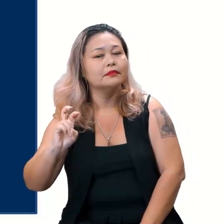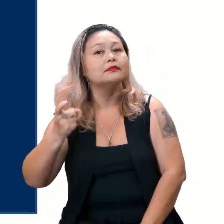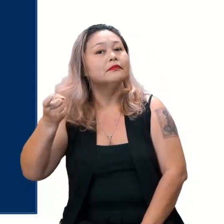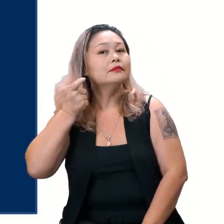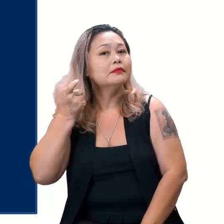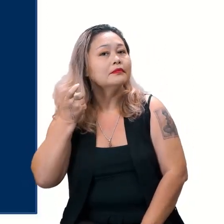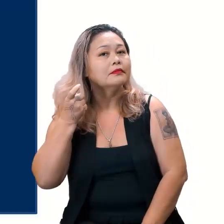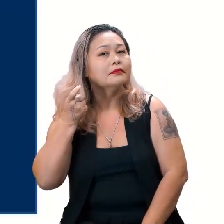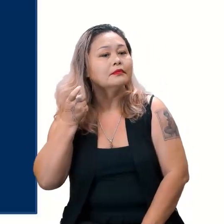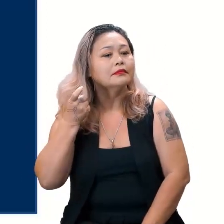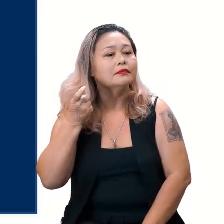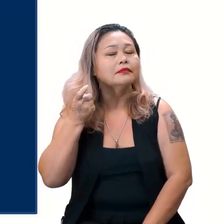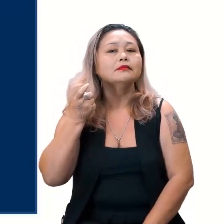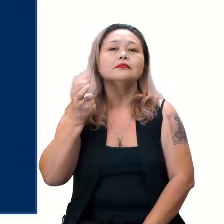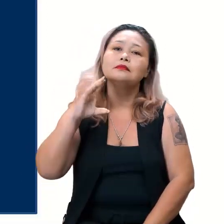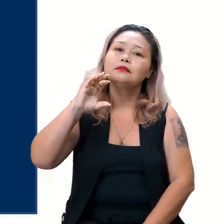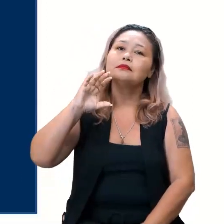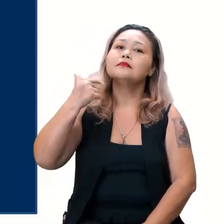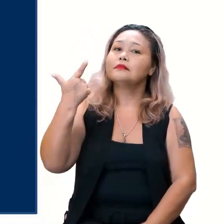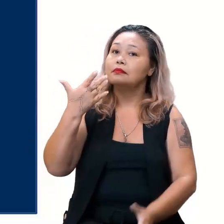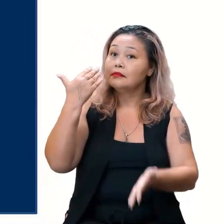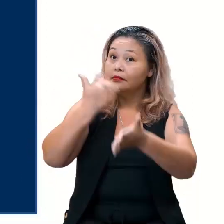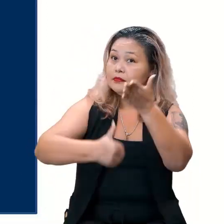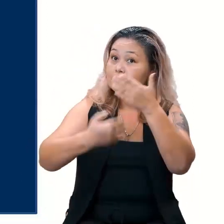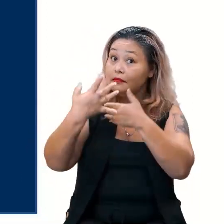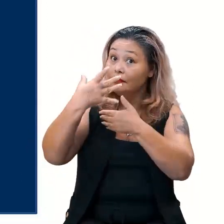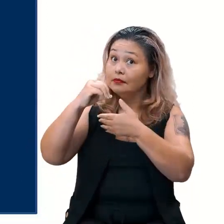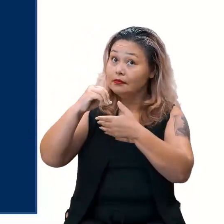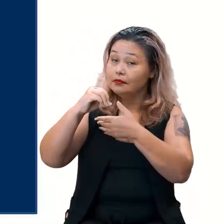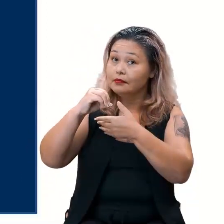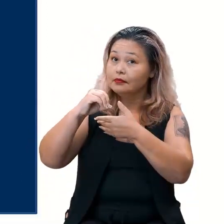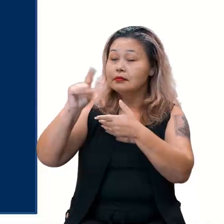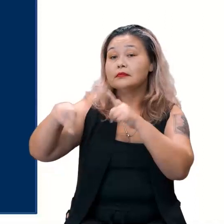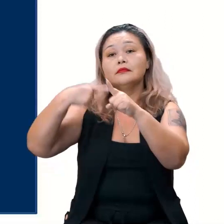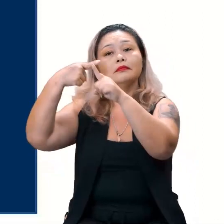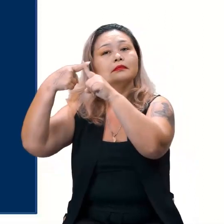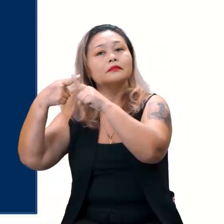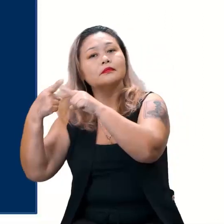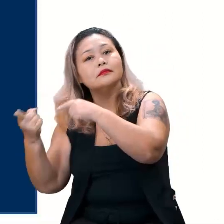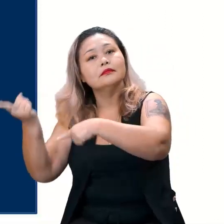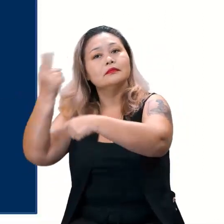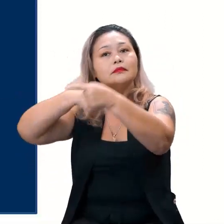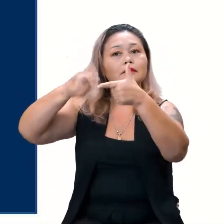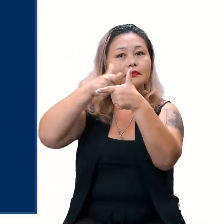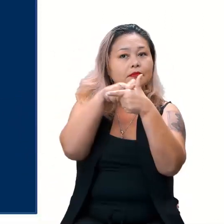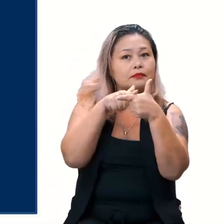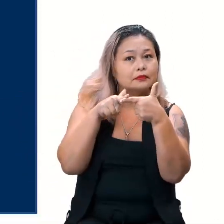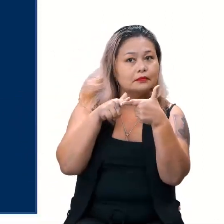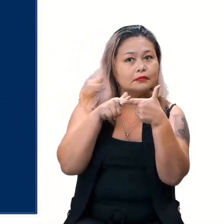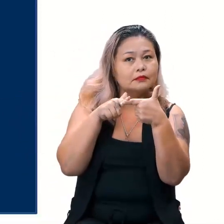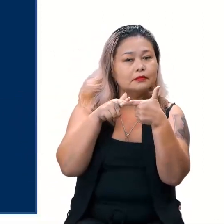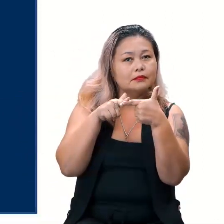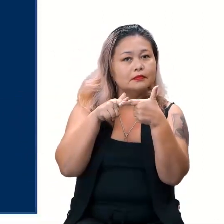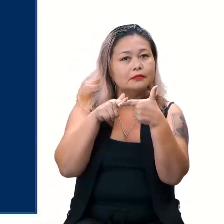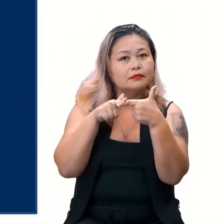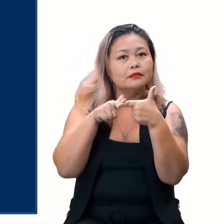0,05x. 60 menos 20? 40. 40. Tá multiplicando, vai passar?